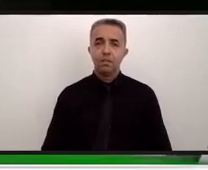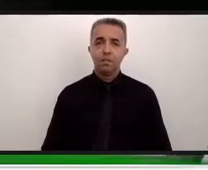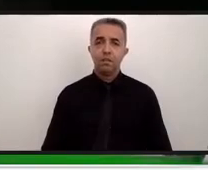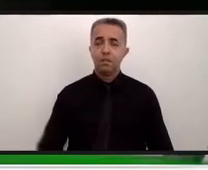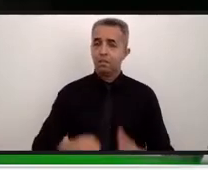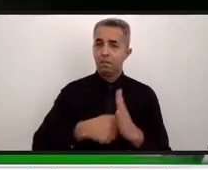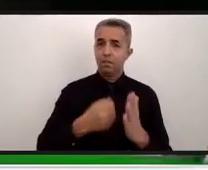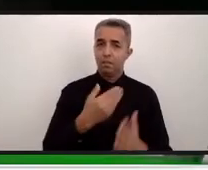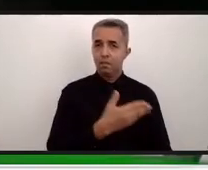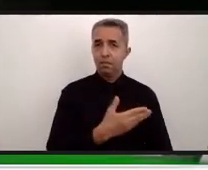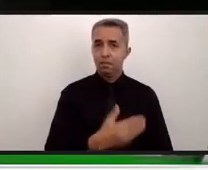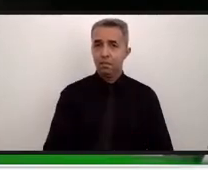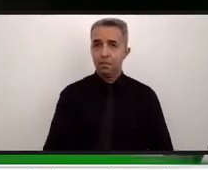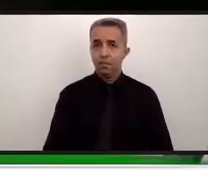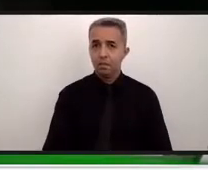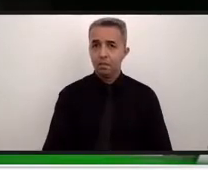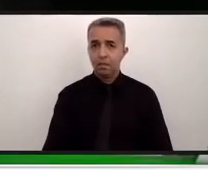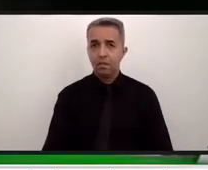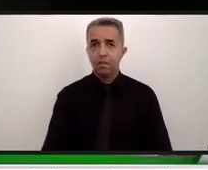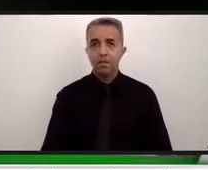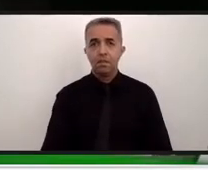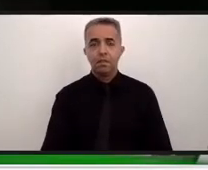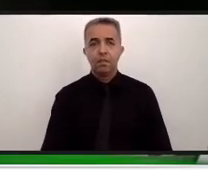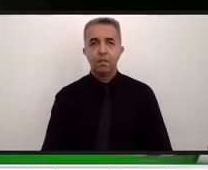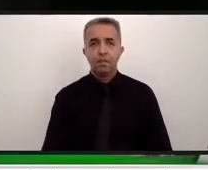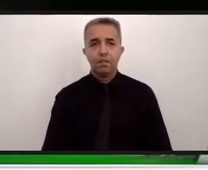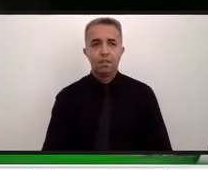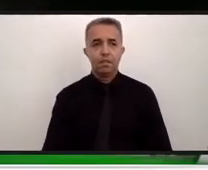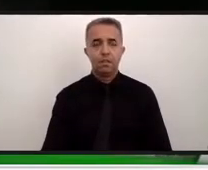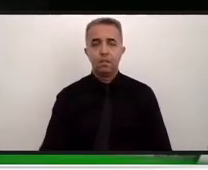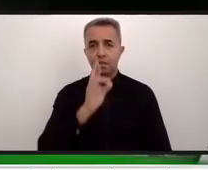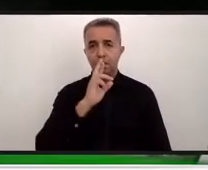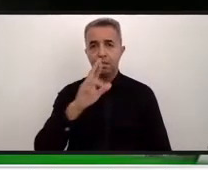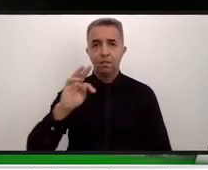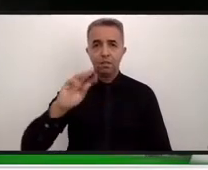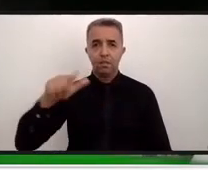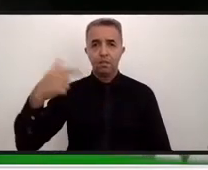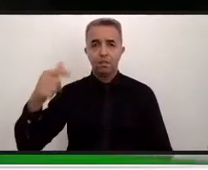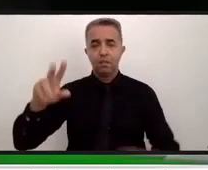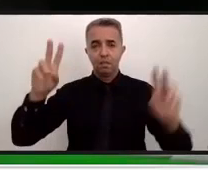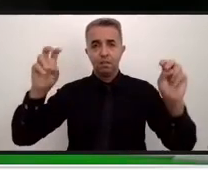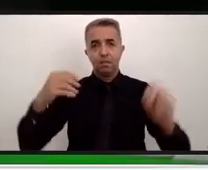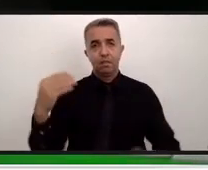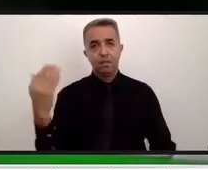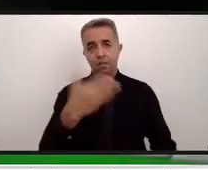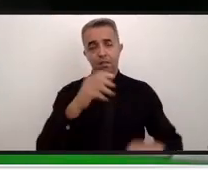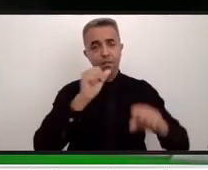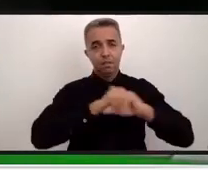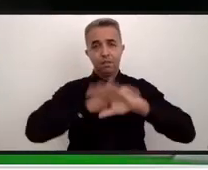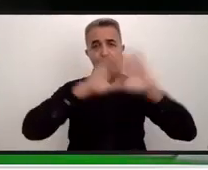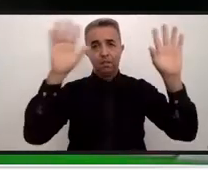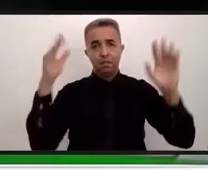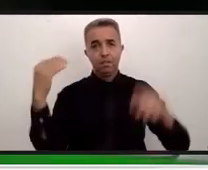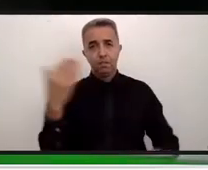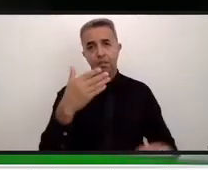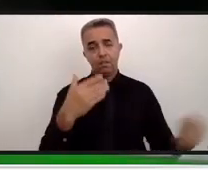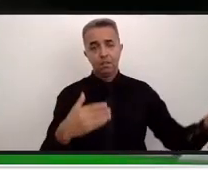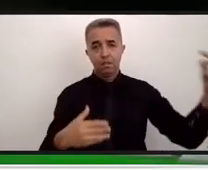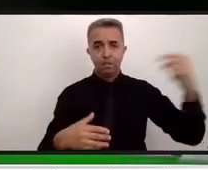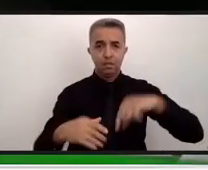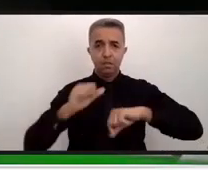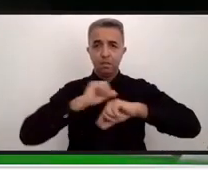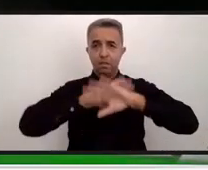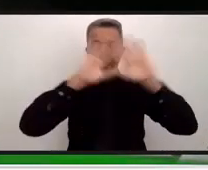da secretária novamente. Eu voto a favor para responder todas as pautas. Mas ela deixou claro, ela Questão de veio ordem.